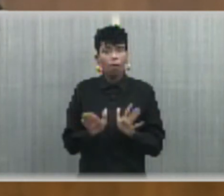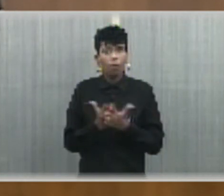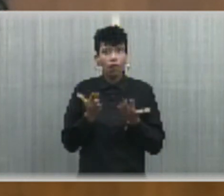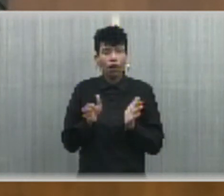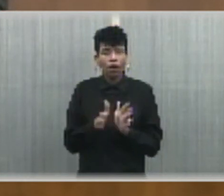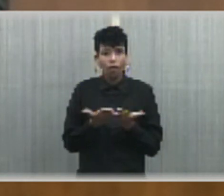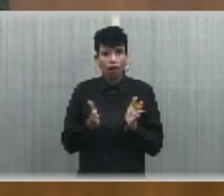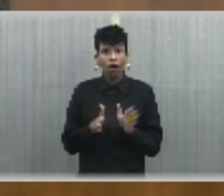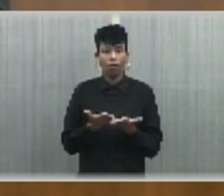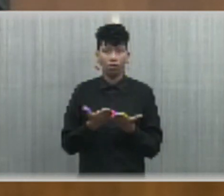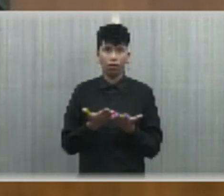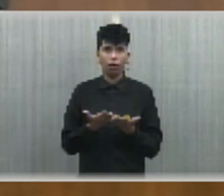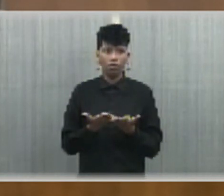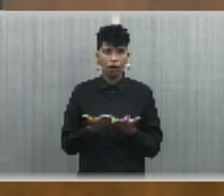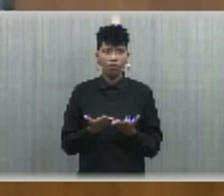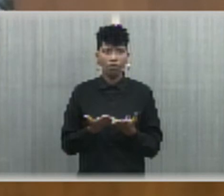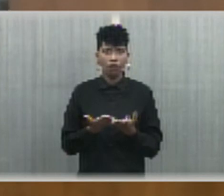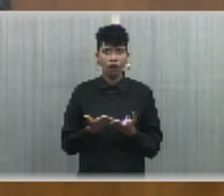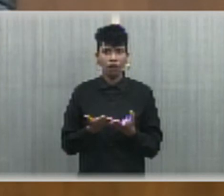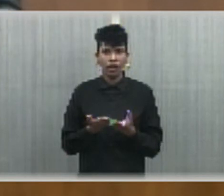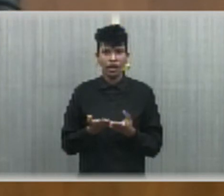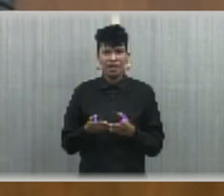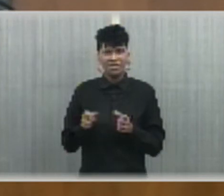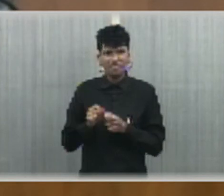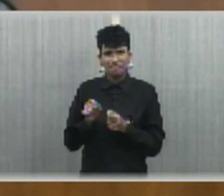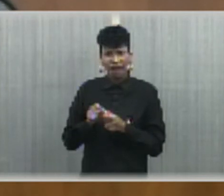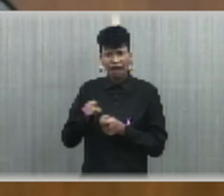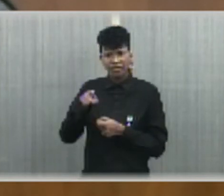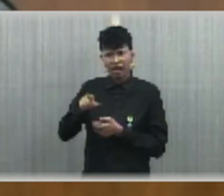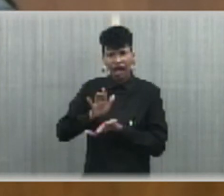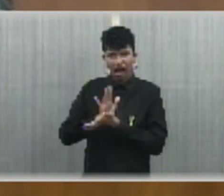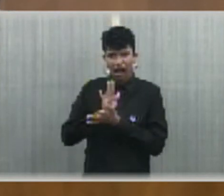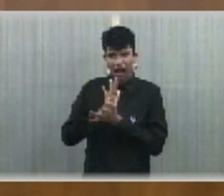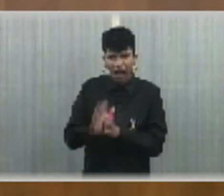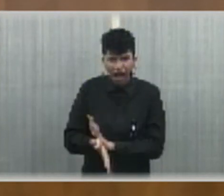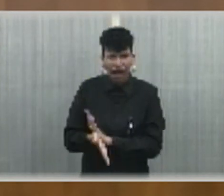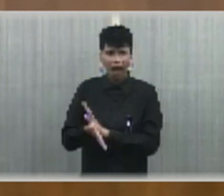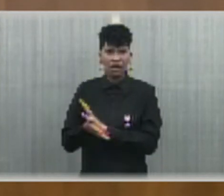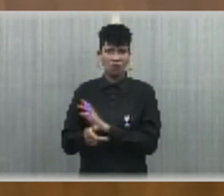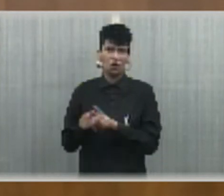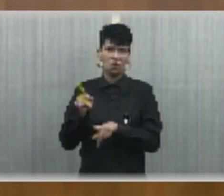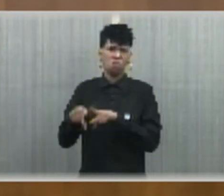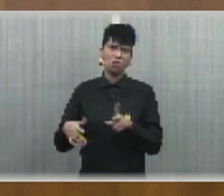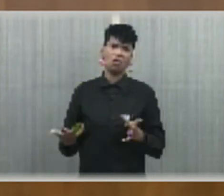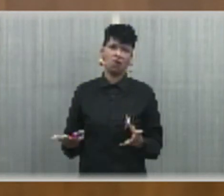tratar os piauienses dessa forma. E reduziu.